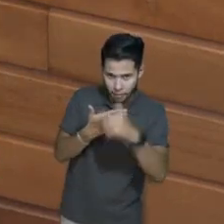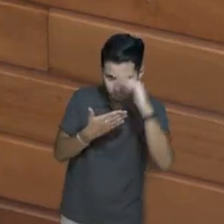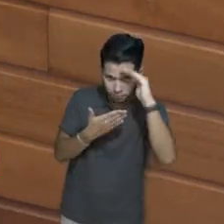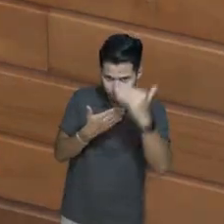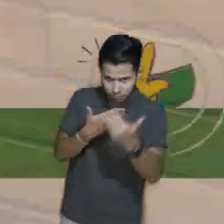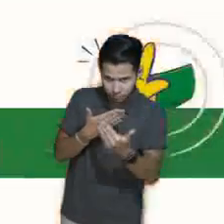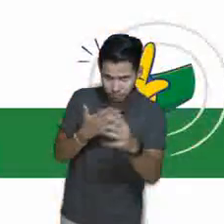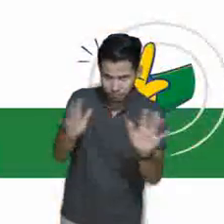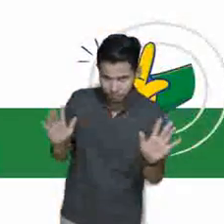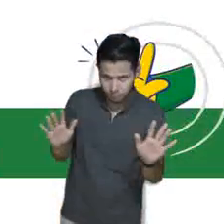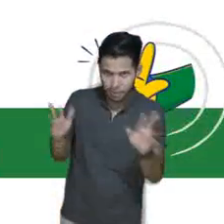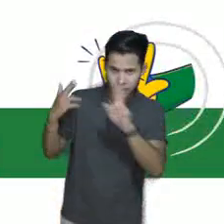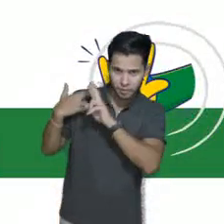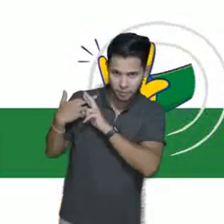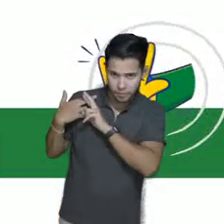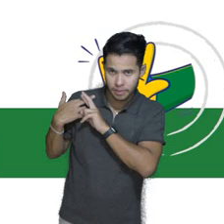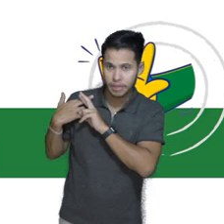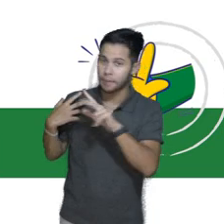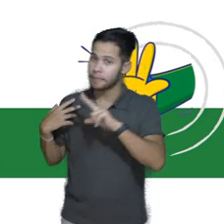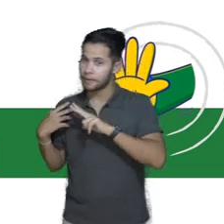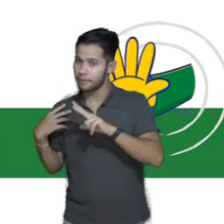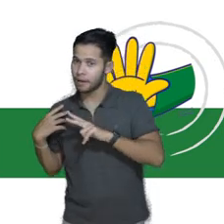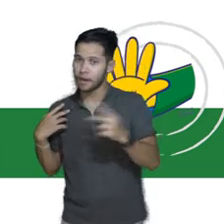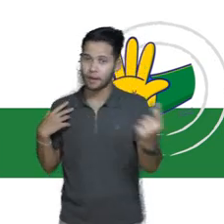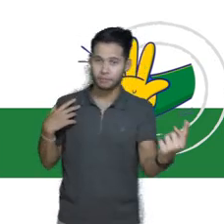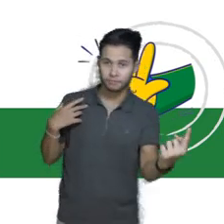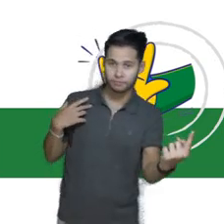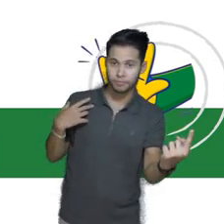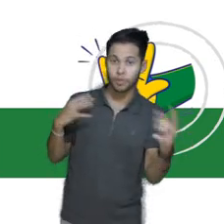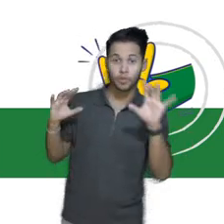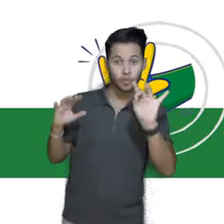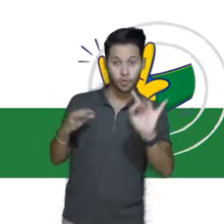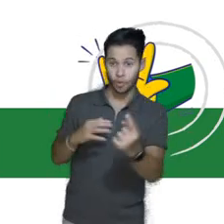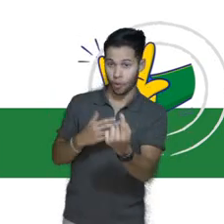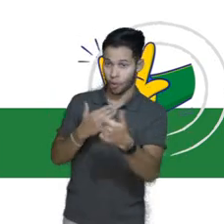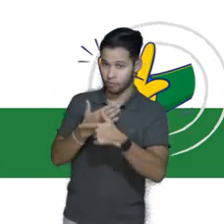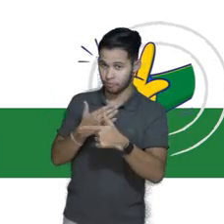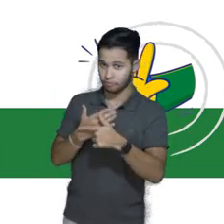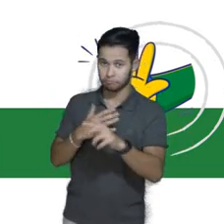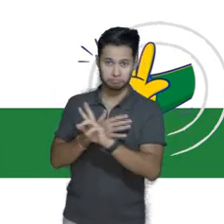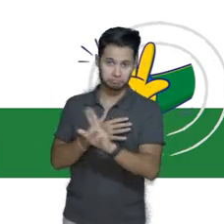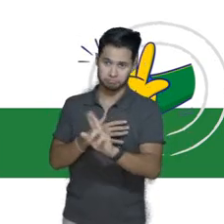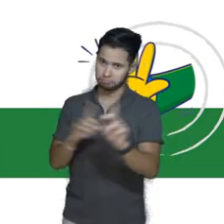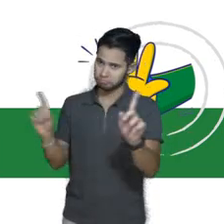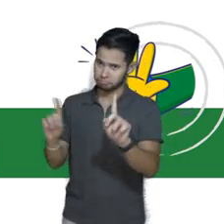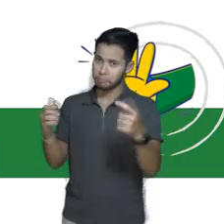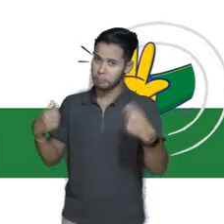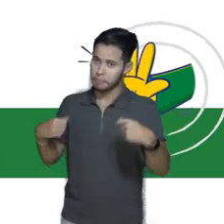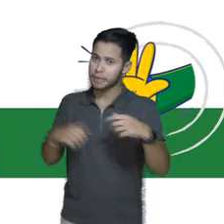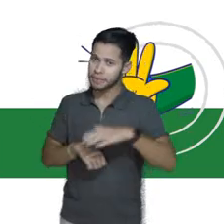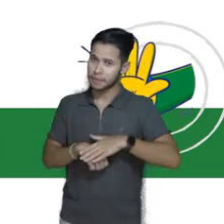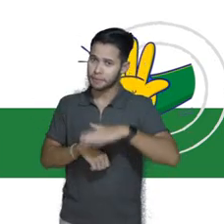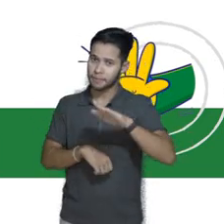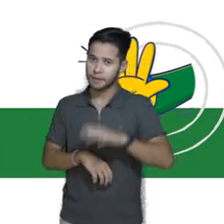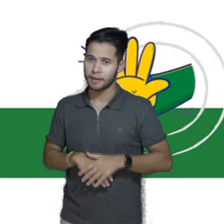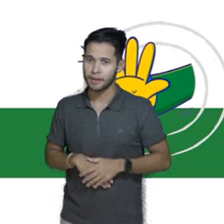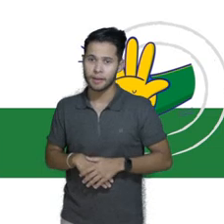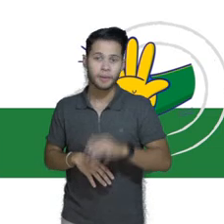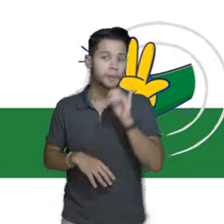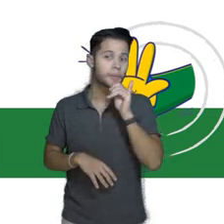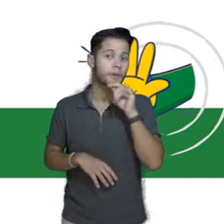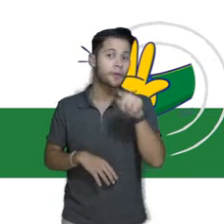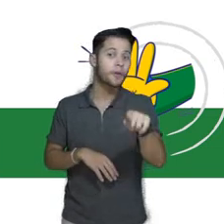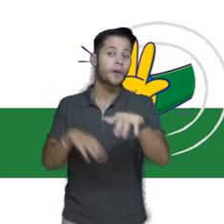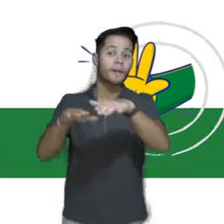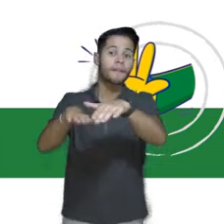individual ou privada só isso não basta é bem verdade até porque se tu ficar na fila bonitinho na beamar um monte de